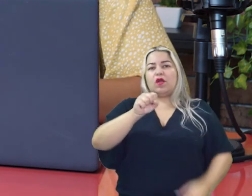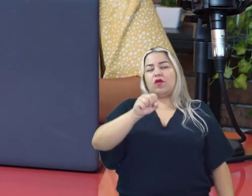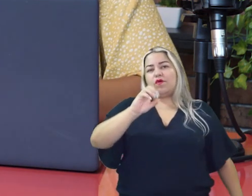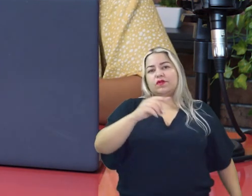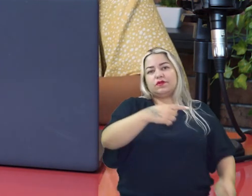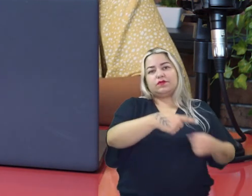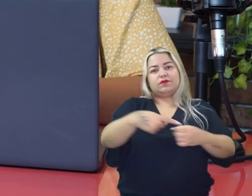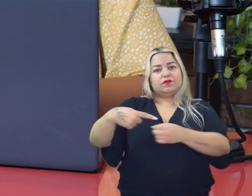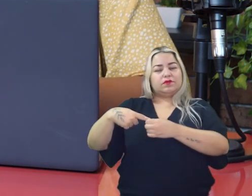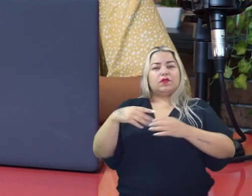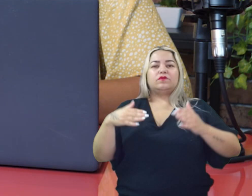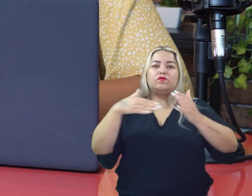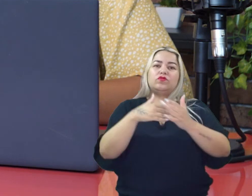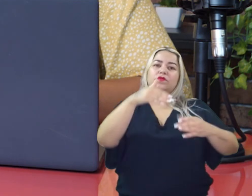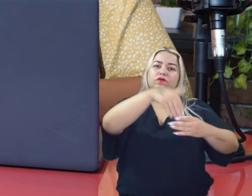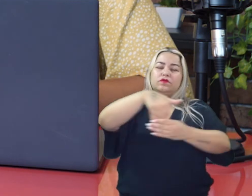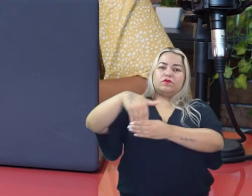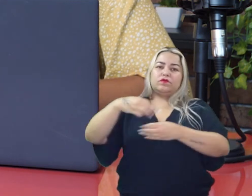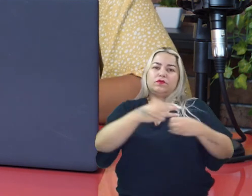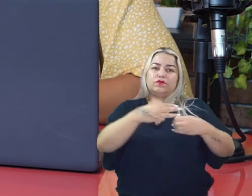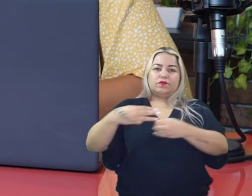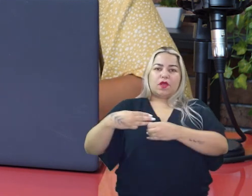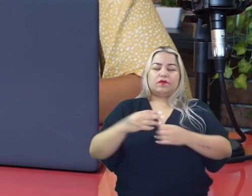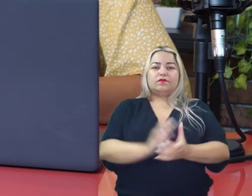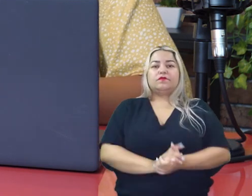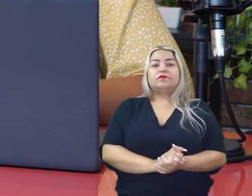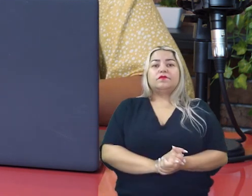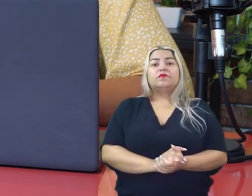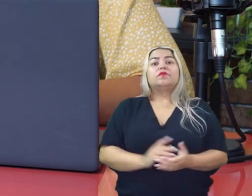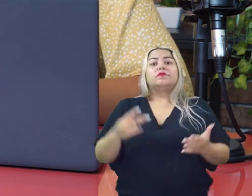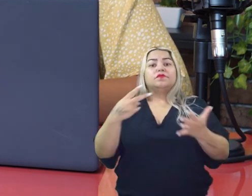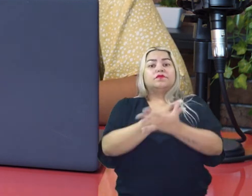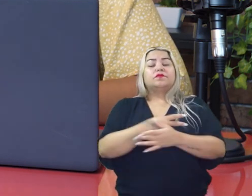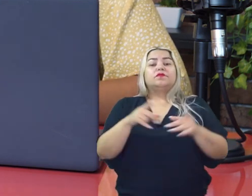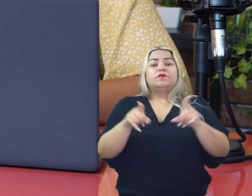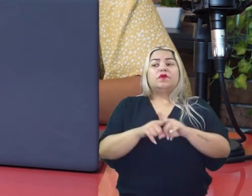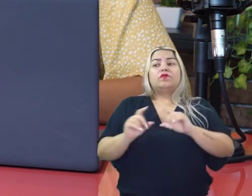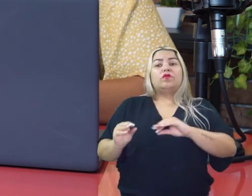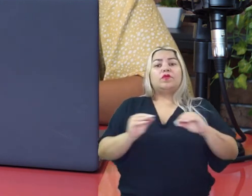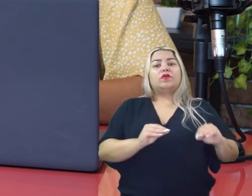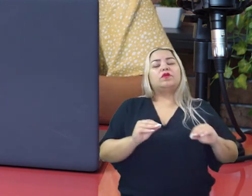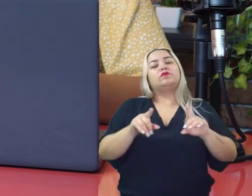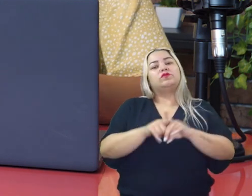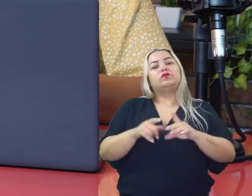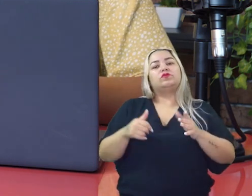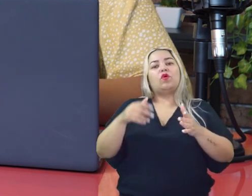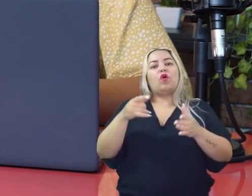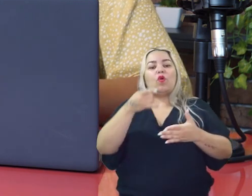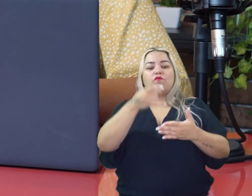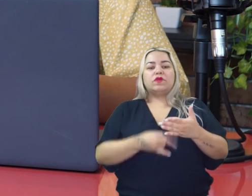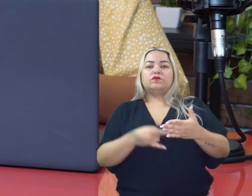pelo menos 80 cidades nas últimas eleições municipais. A fraude aconteceria com a transferência de